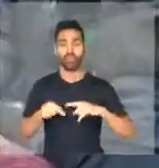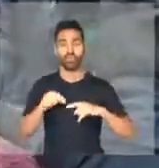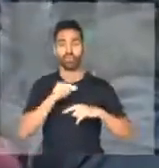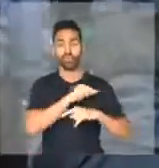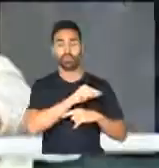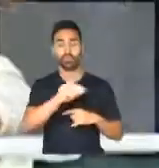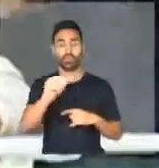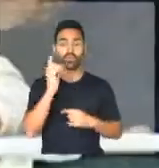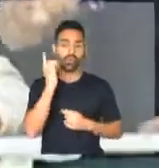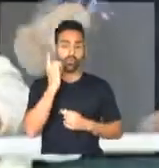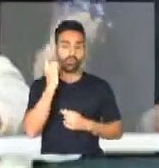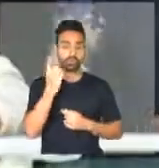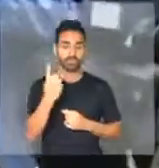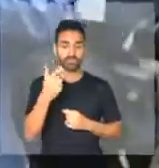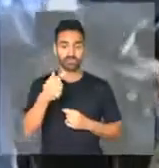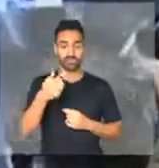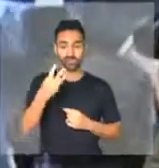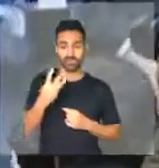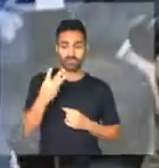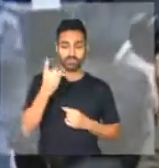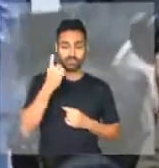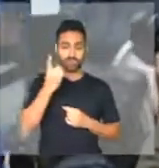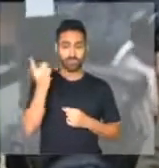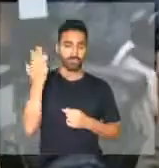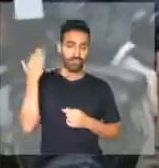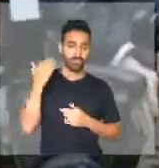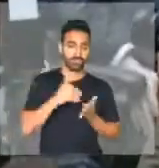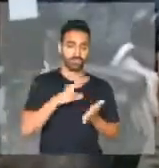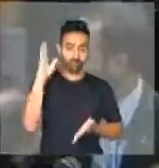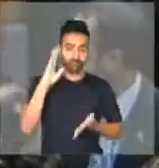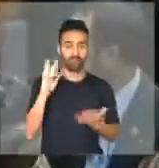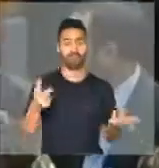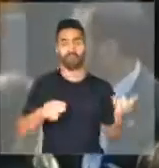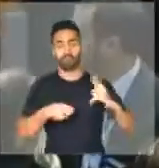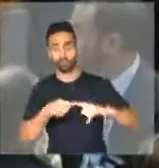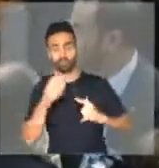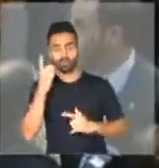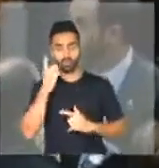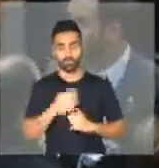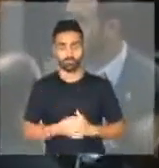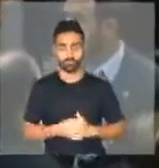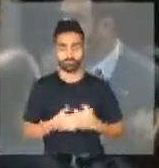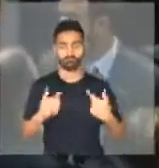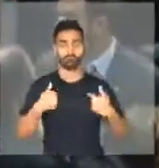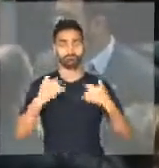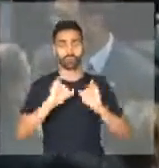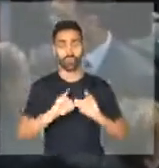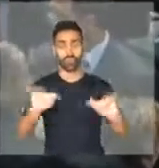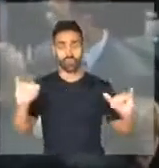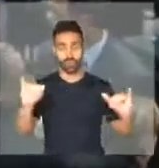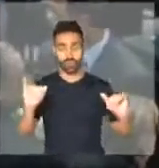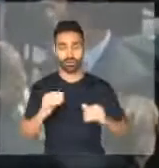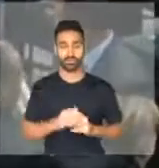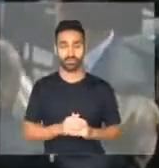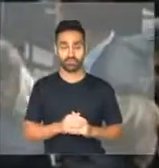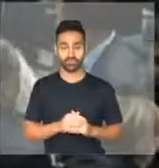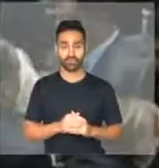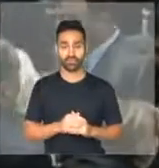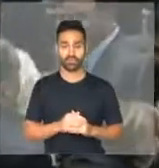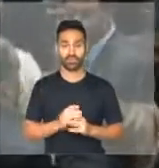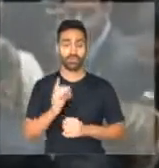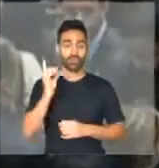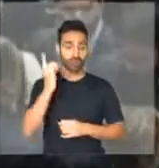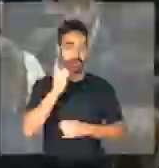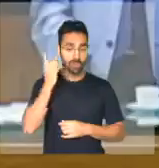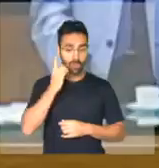dos 173 deputados cassados nos anos de chumbo. Declaro os mandatos